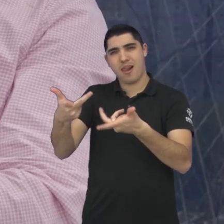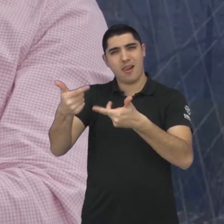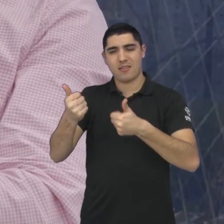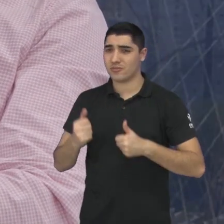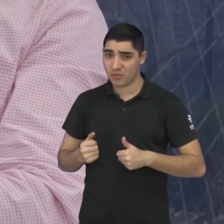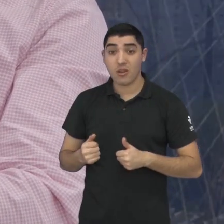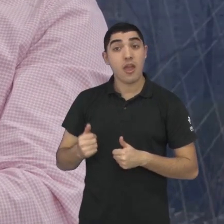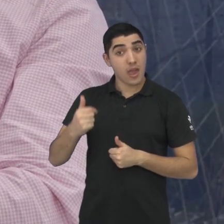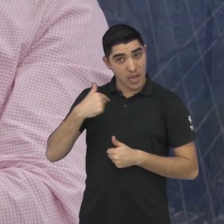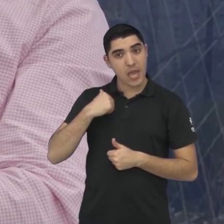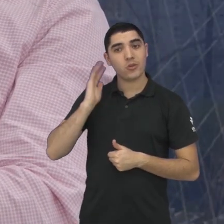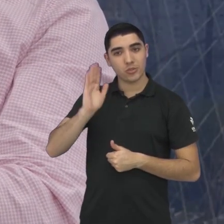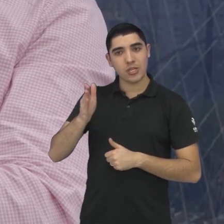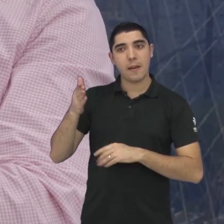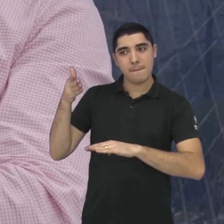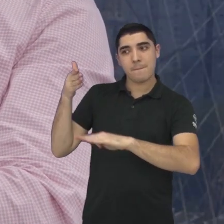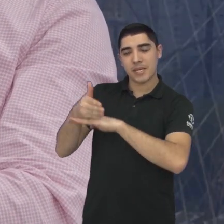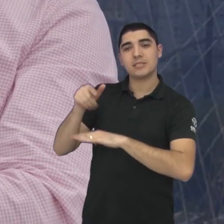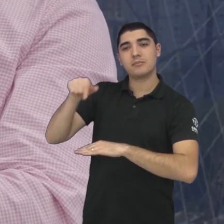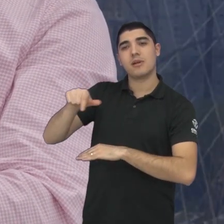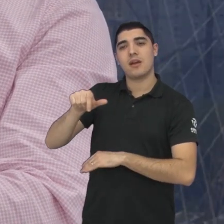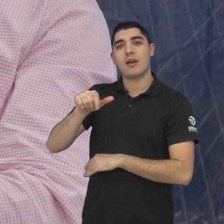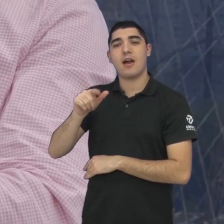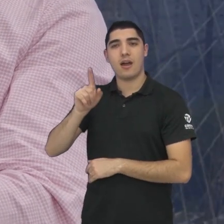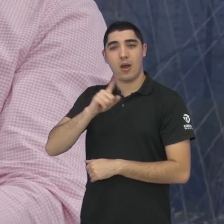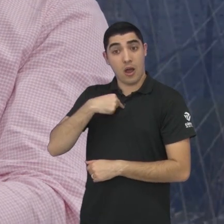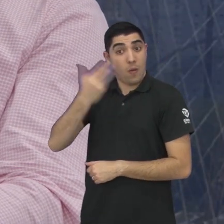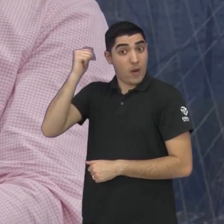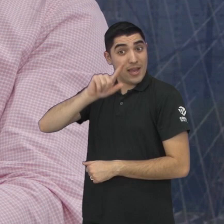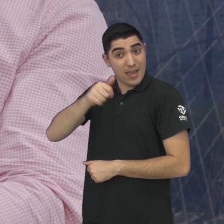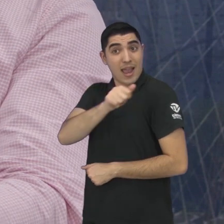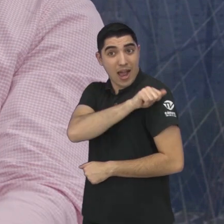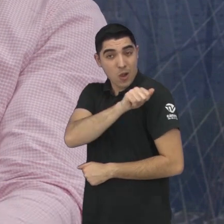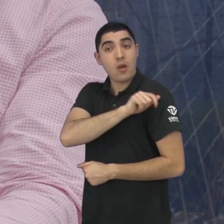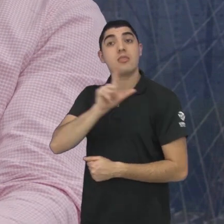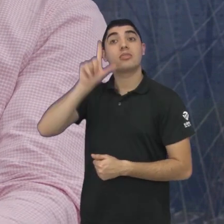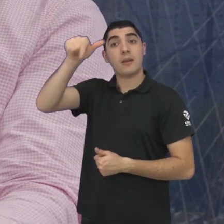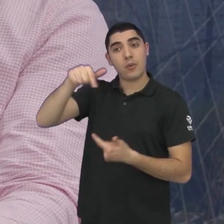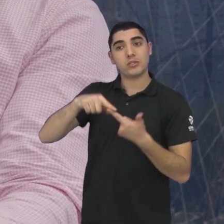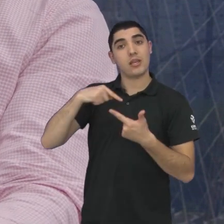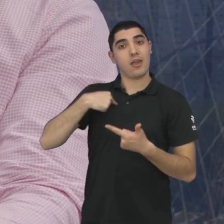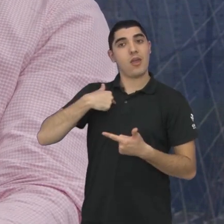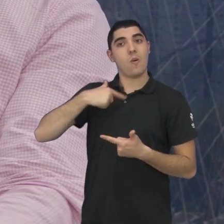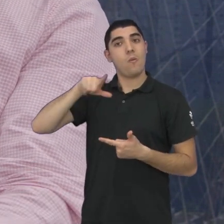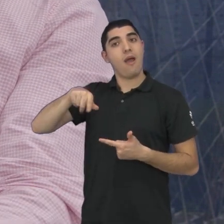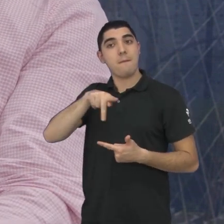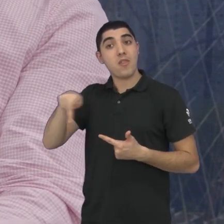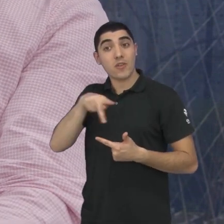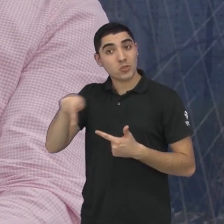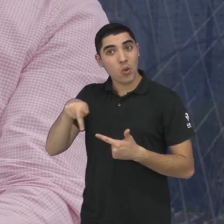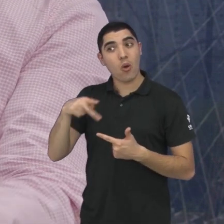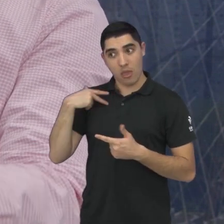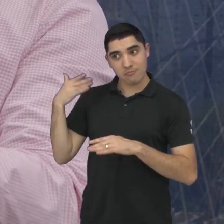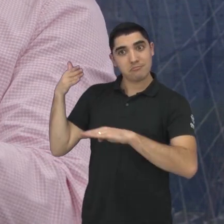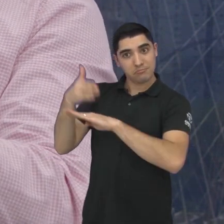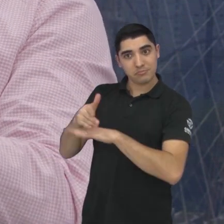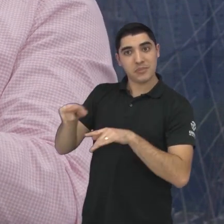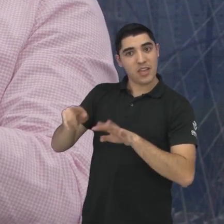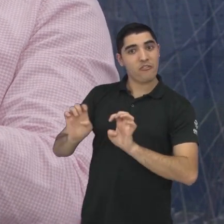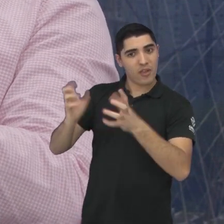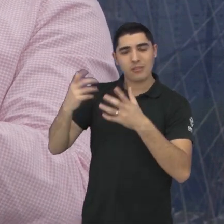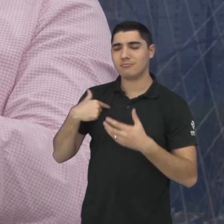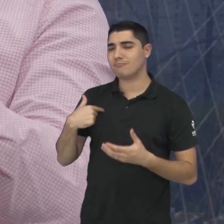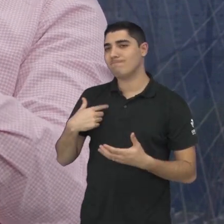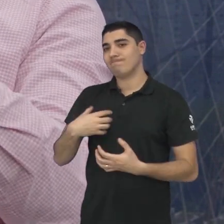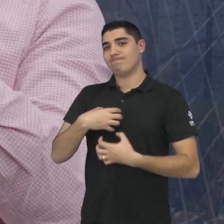assim, espetacular. Eu tive a oportunidade de participar como aluno no ano e como professor no ano seguinte. Legal. E foi assim